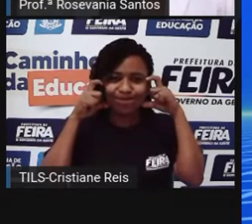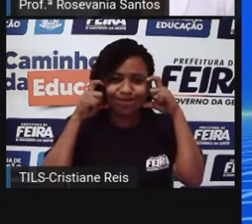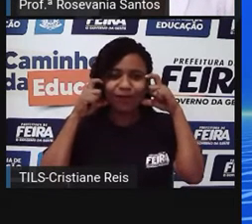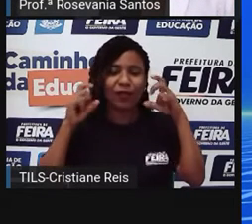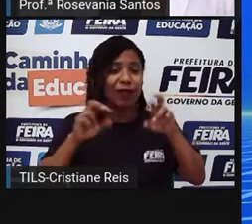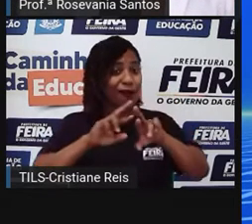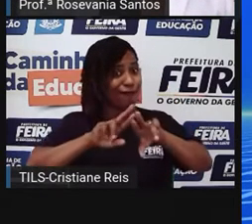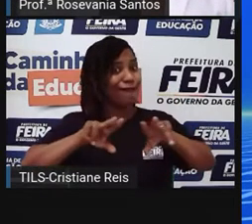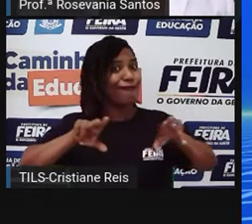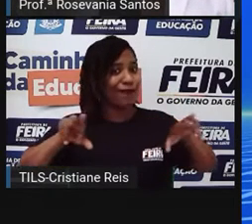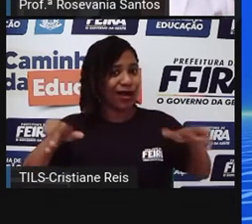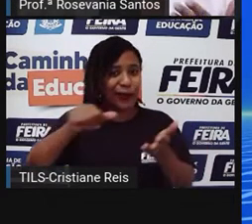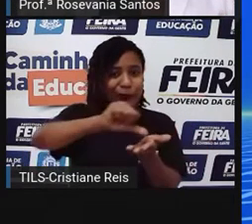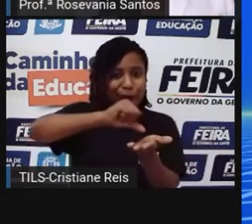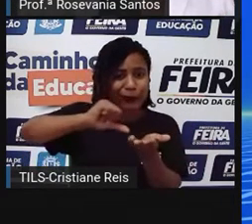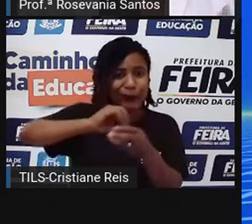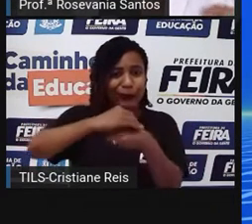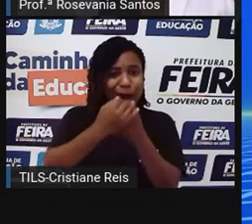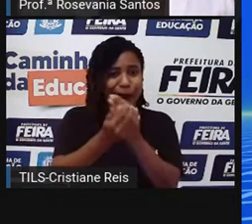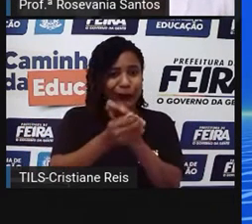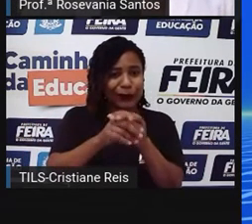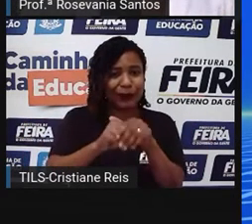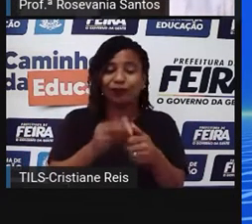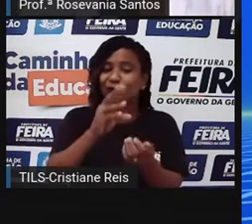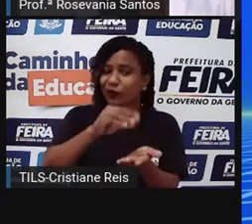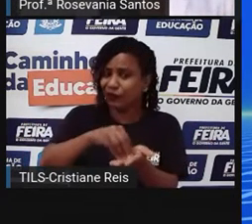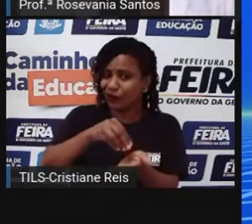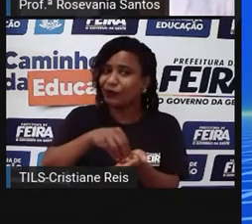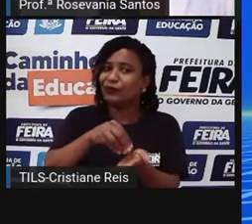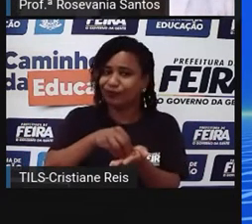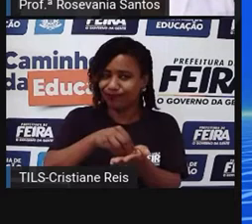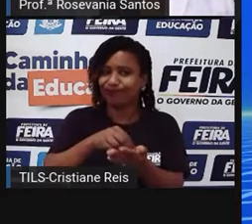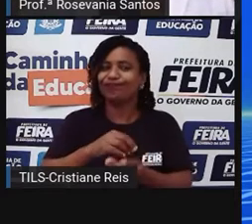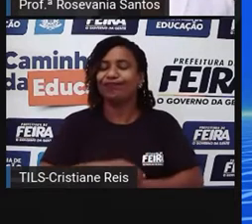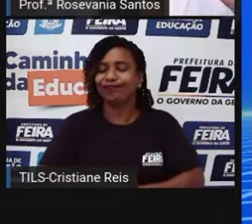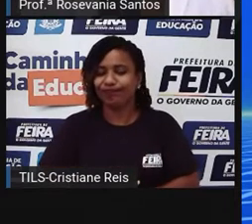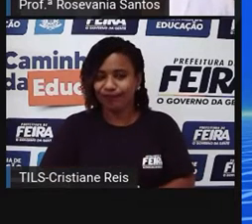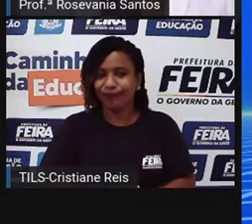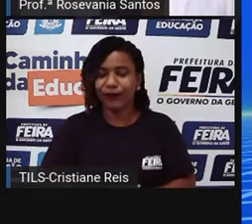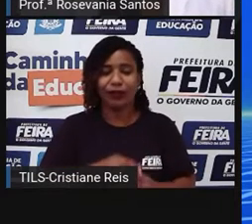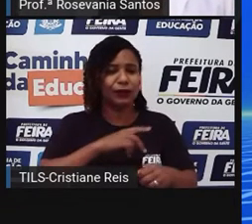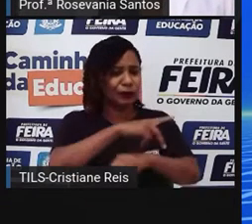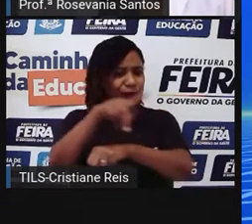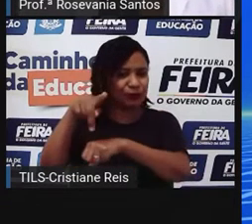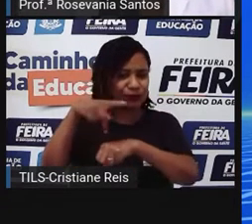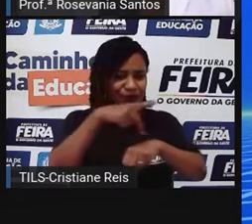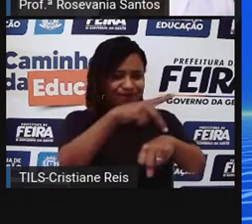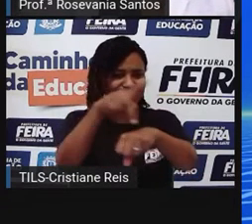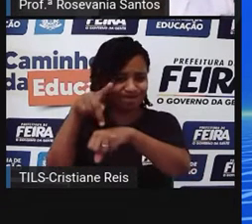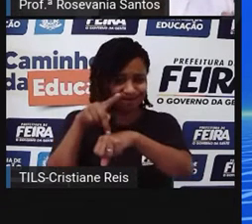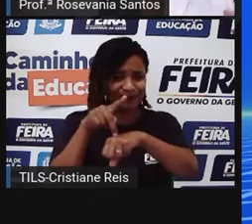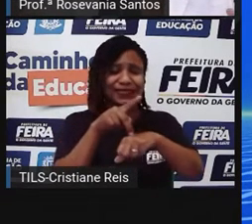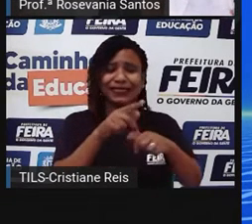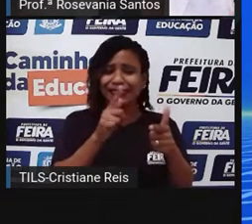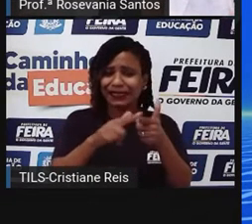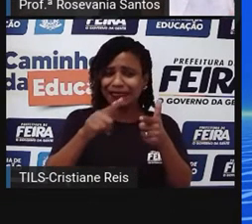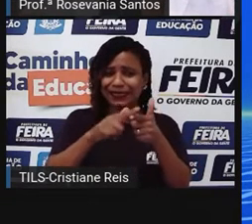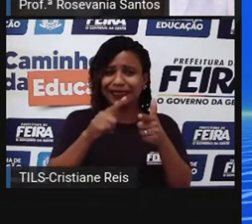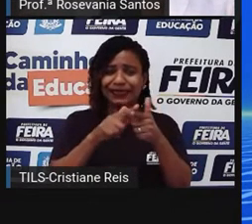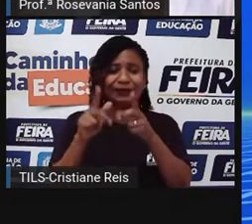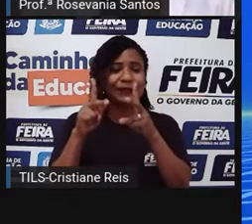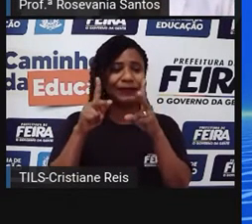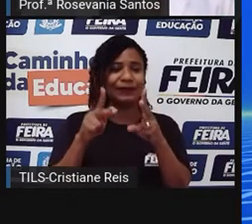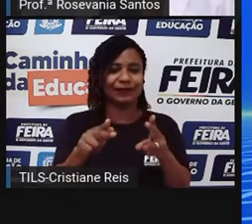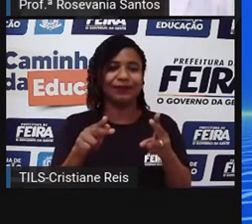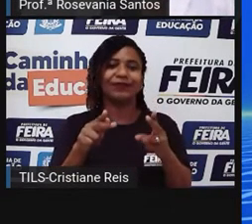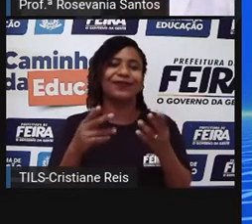nós percebemos que até esses problemas eles foram globais, né? Então esse mundo globalizado ele